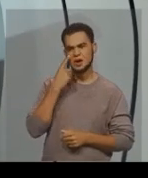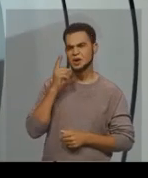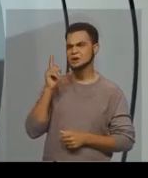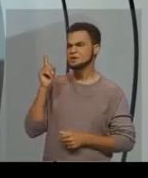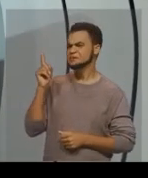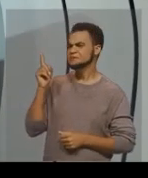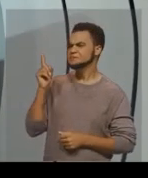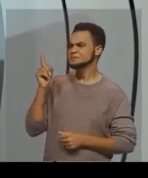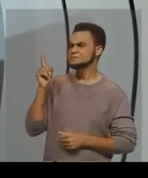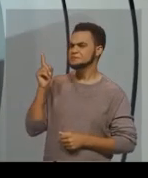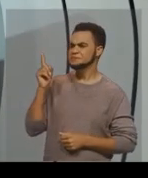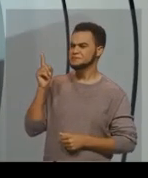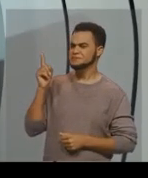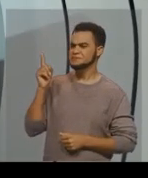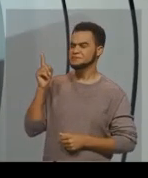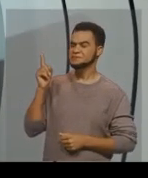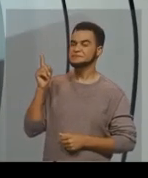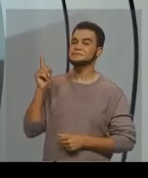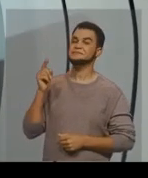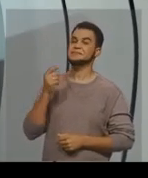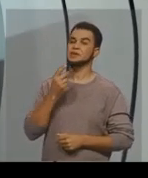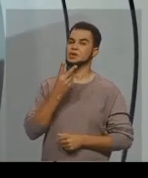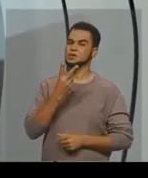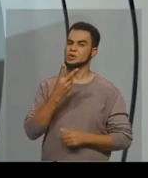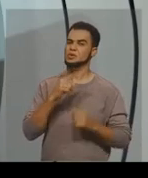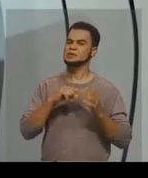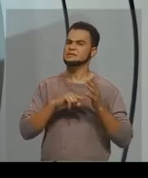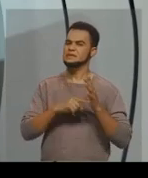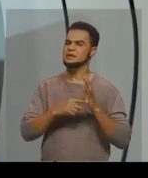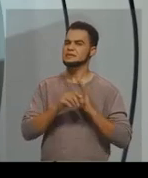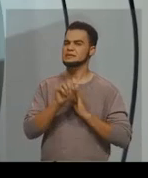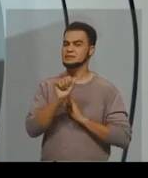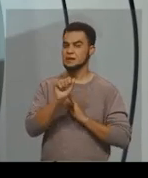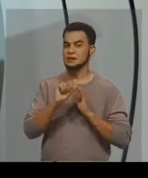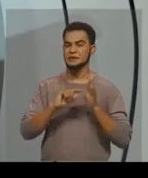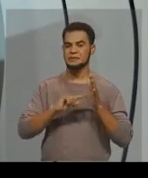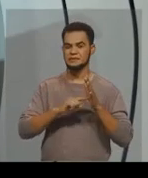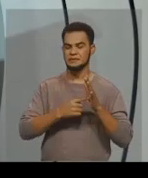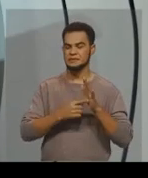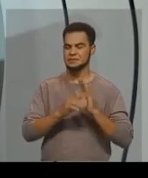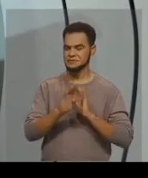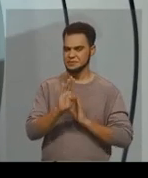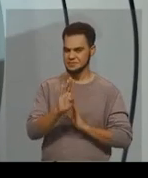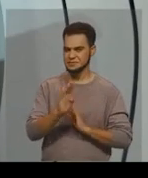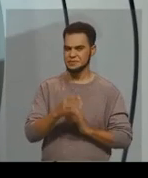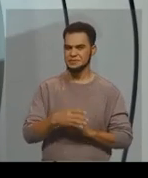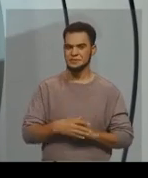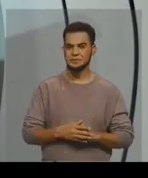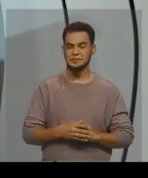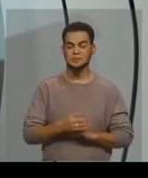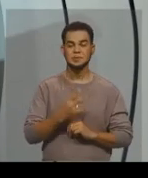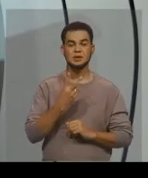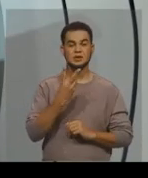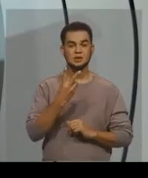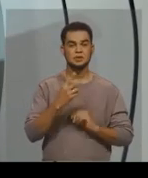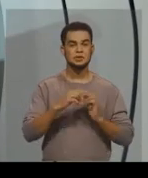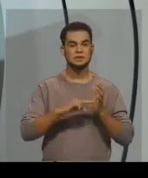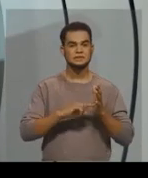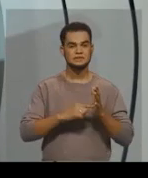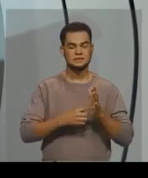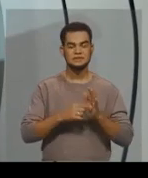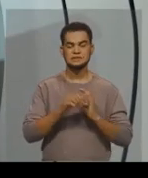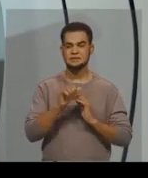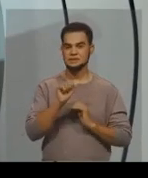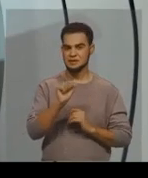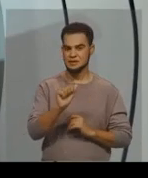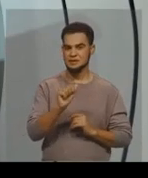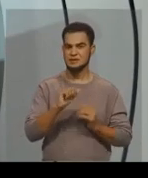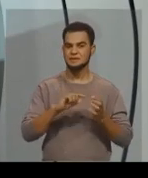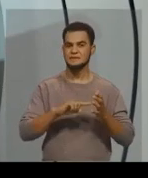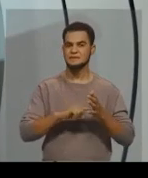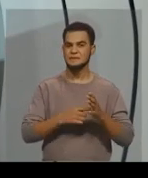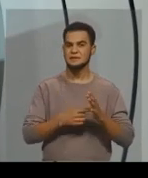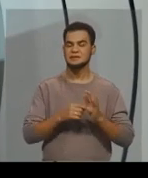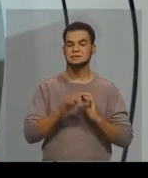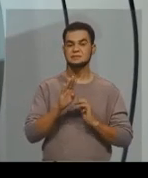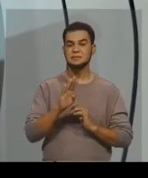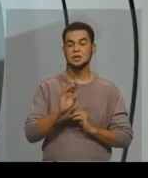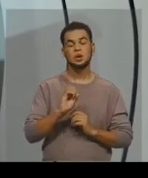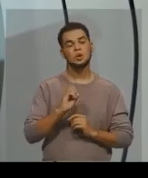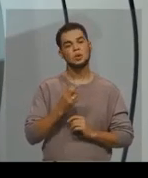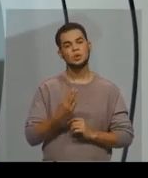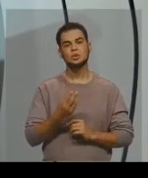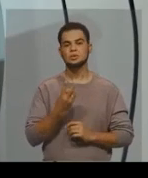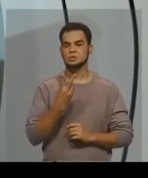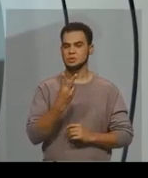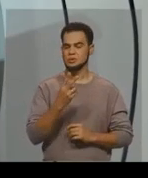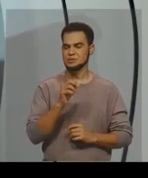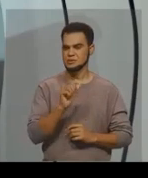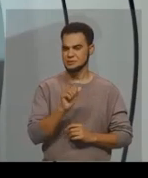faço? 2 vezes A vezes B. 2 vezes A vezes B, ou 2AB.